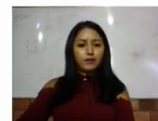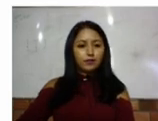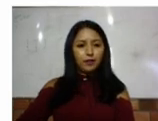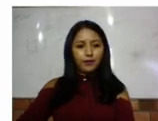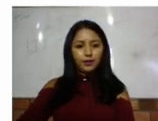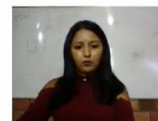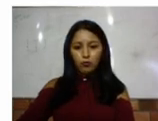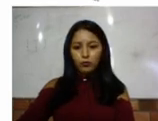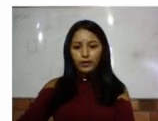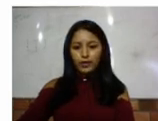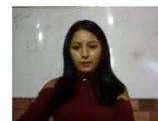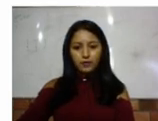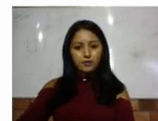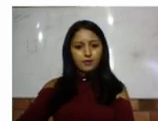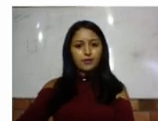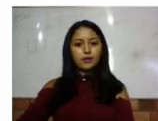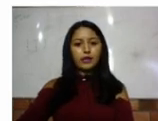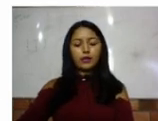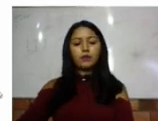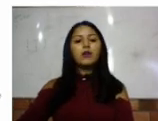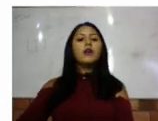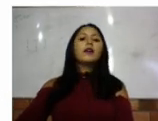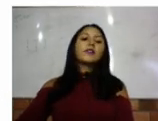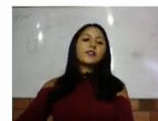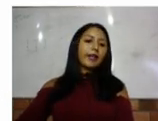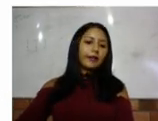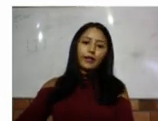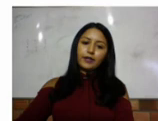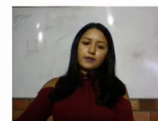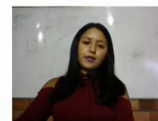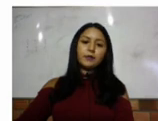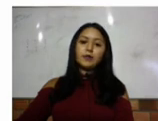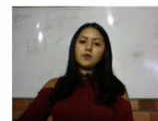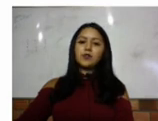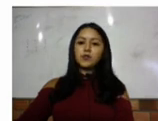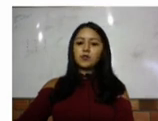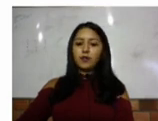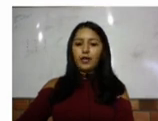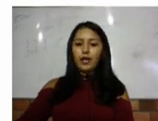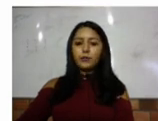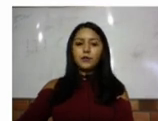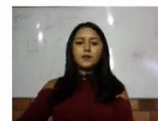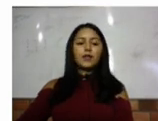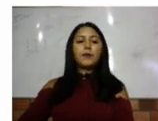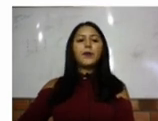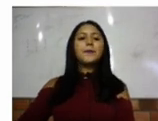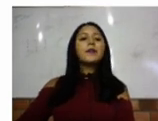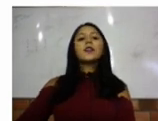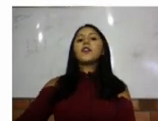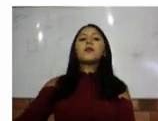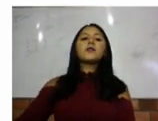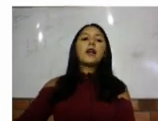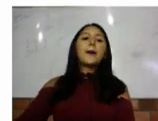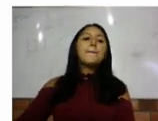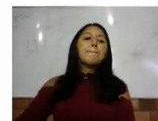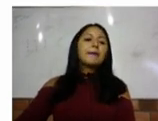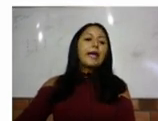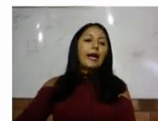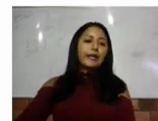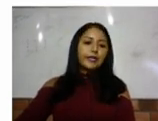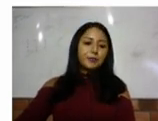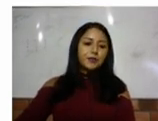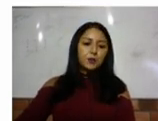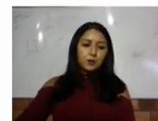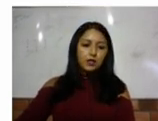então esse cabelinho que eu coloquei para vocês entendam ele está aqui aqui as terminações dos verbos tá bom então vamos